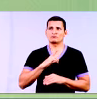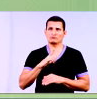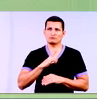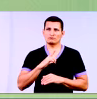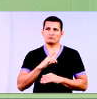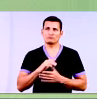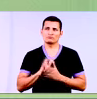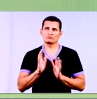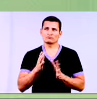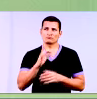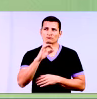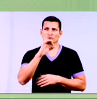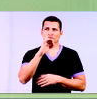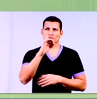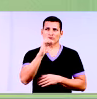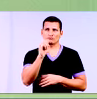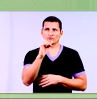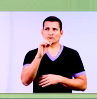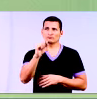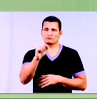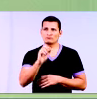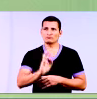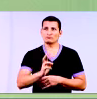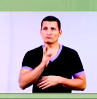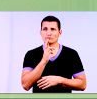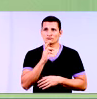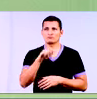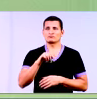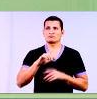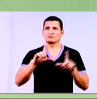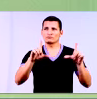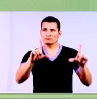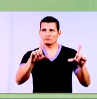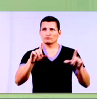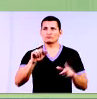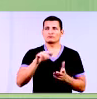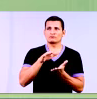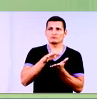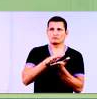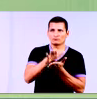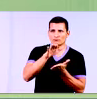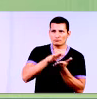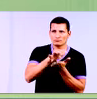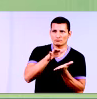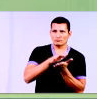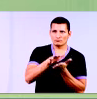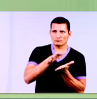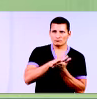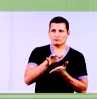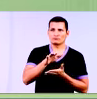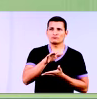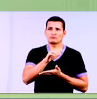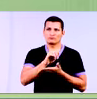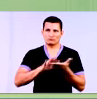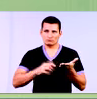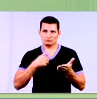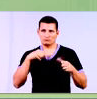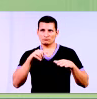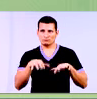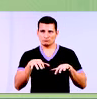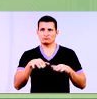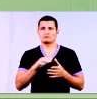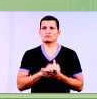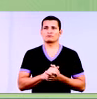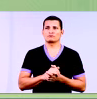processados, ou seja, a gente traz o resultado. É o monitor que me traz, a impressora que imprime o texto que eu fiz, é o monitor que me